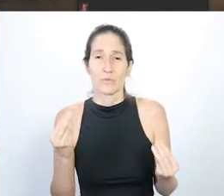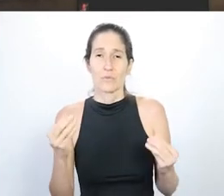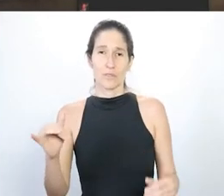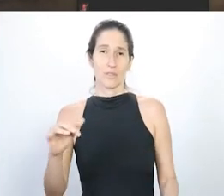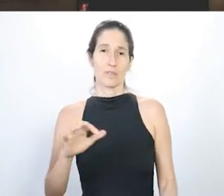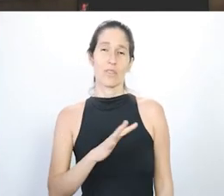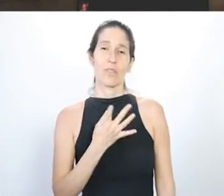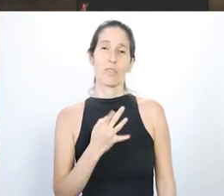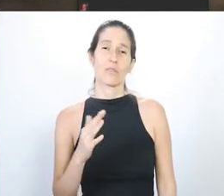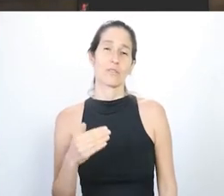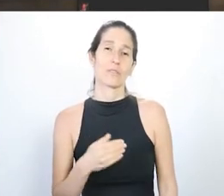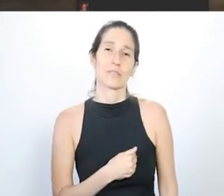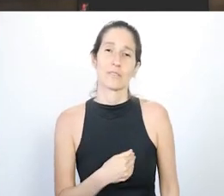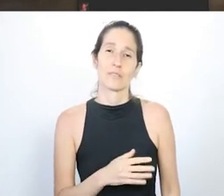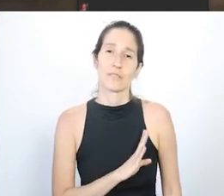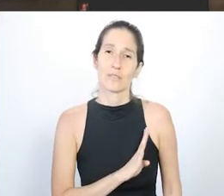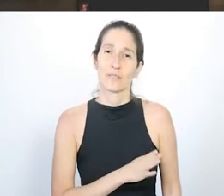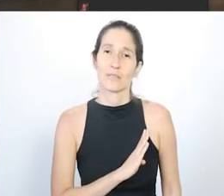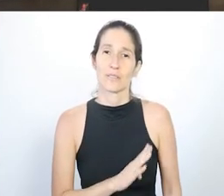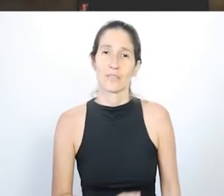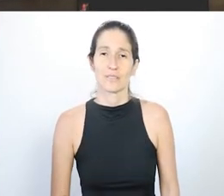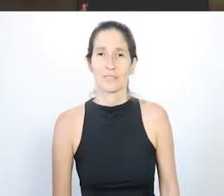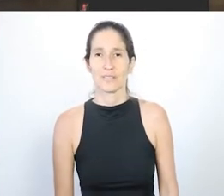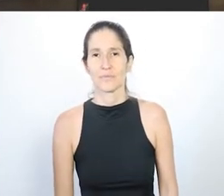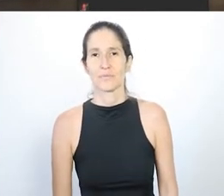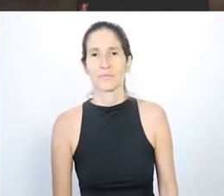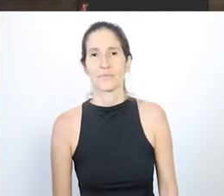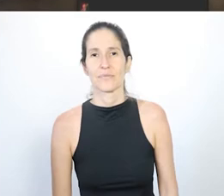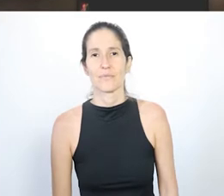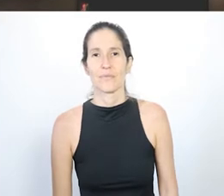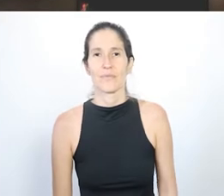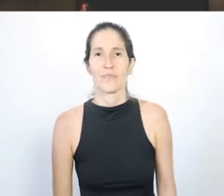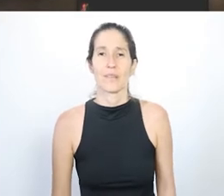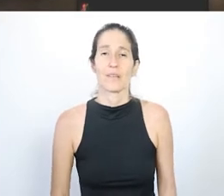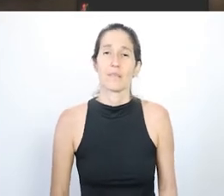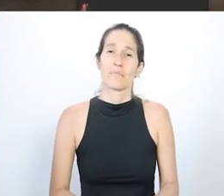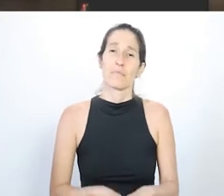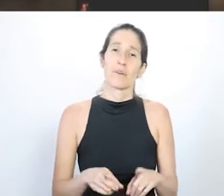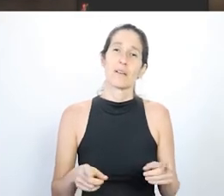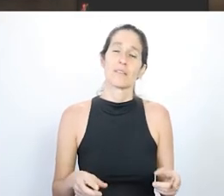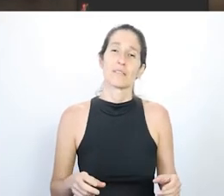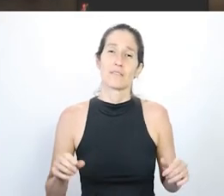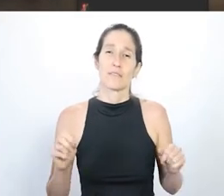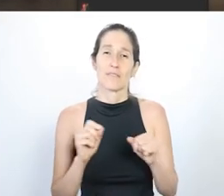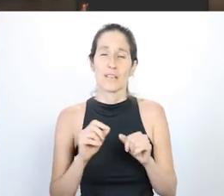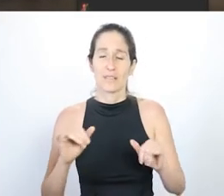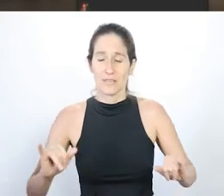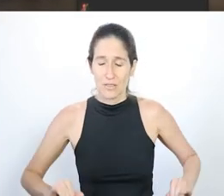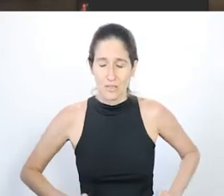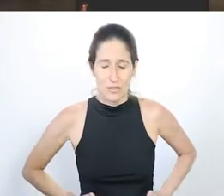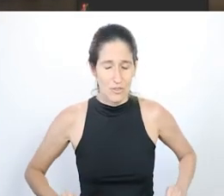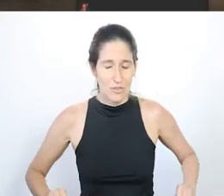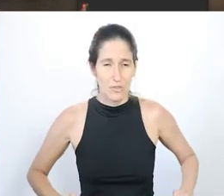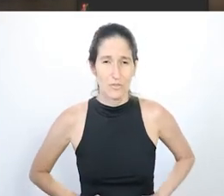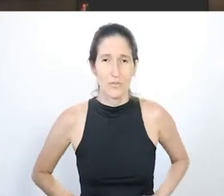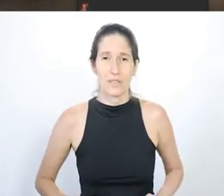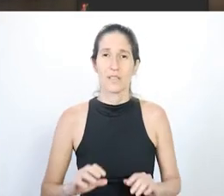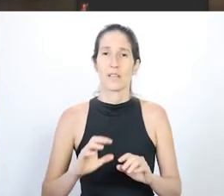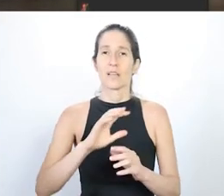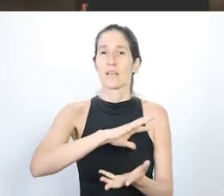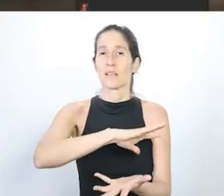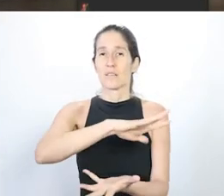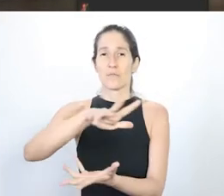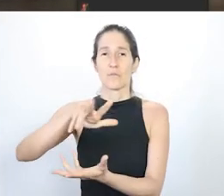Sendo dessa condição, dá pra gente lamentar, para o mundo inteiro bradar,